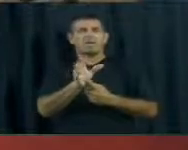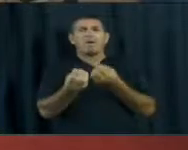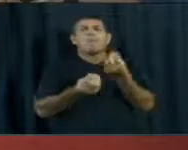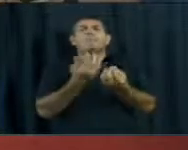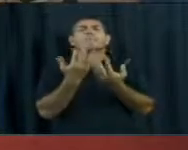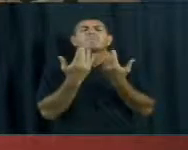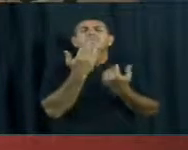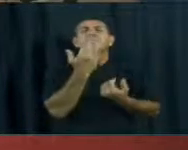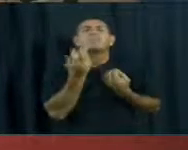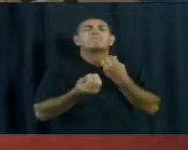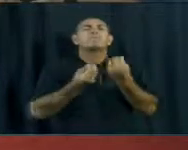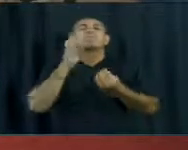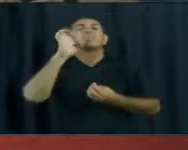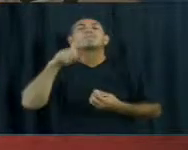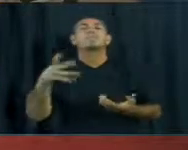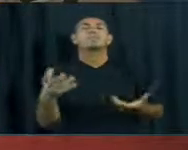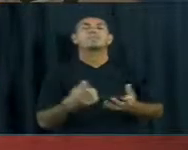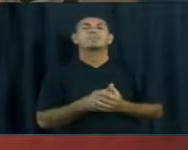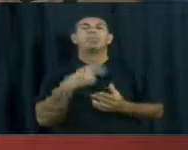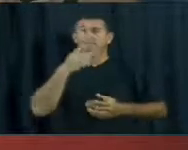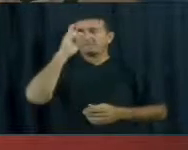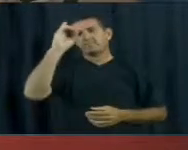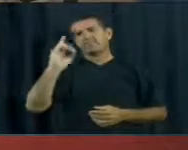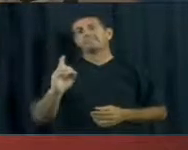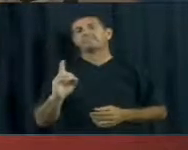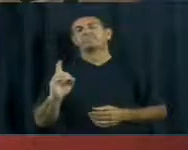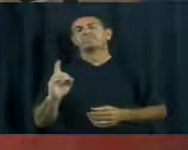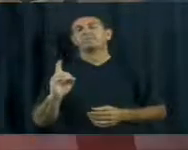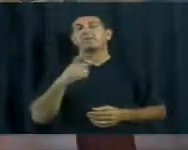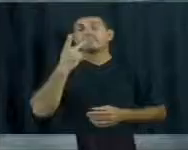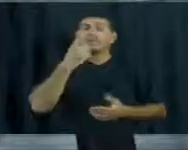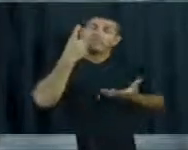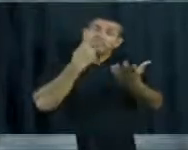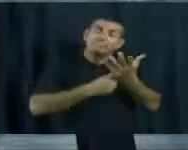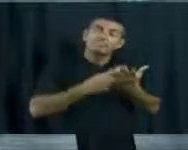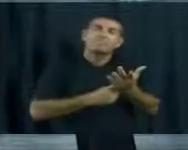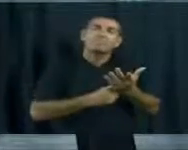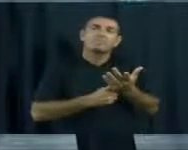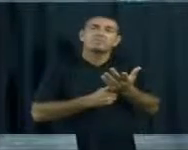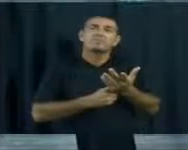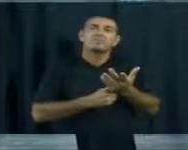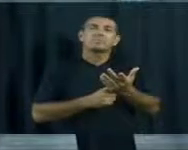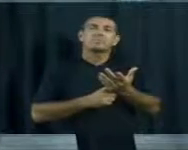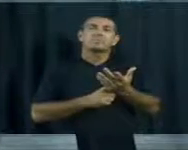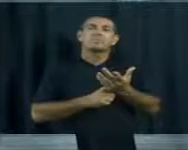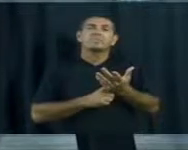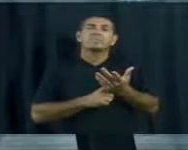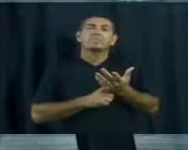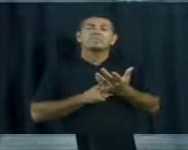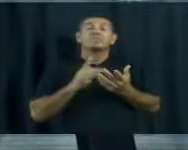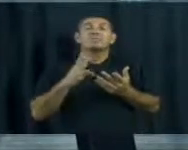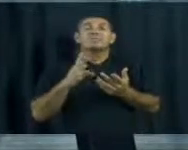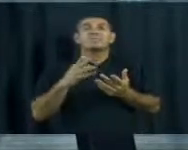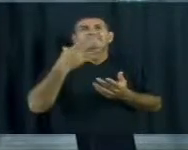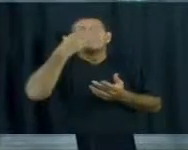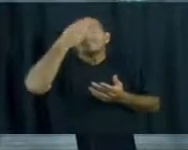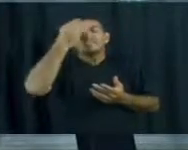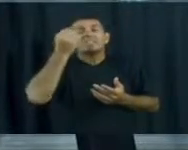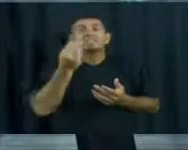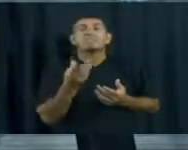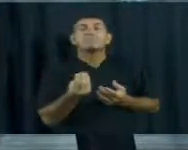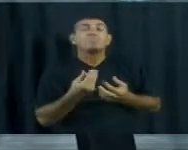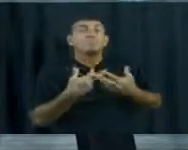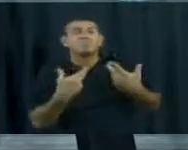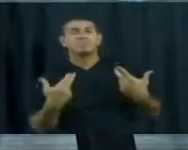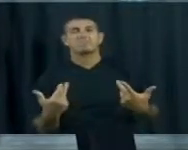carnaval, porque assim, a gente fala sobre direitos, a gente fala sobre deveres, mas nem sempre a gente incorpora neles essa questão,